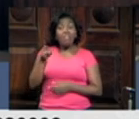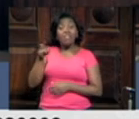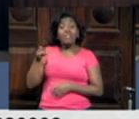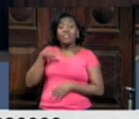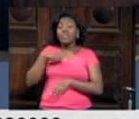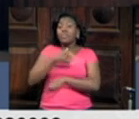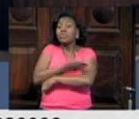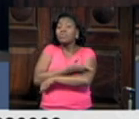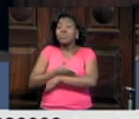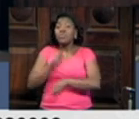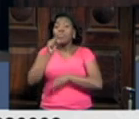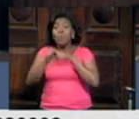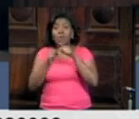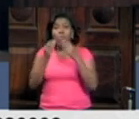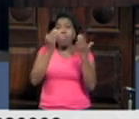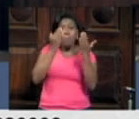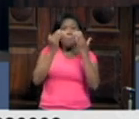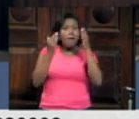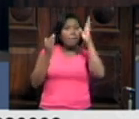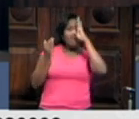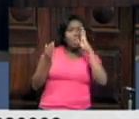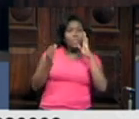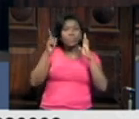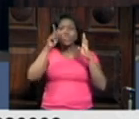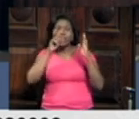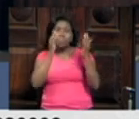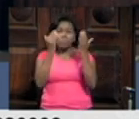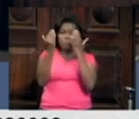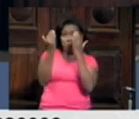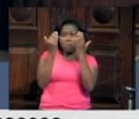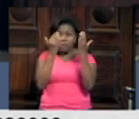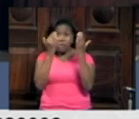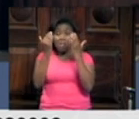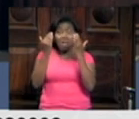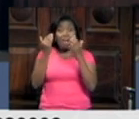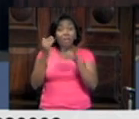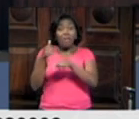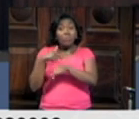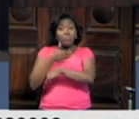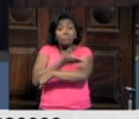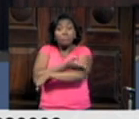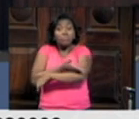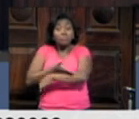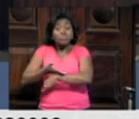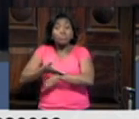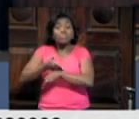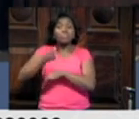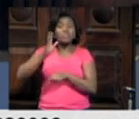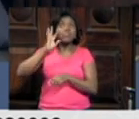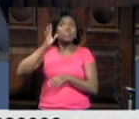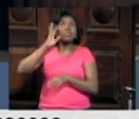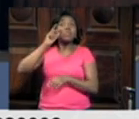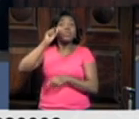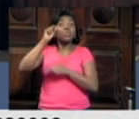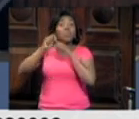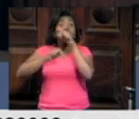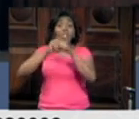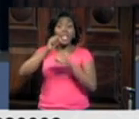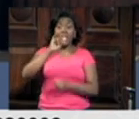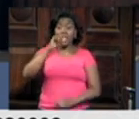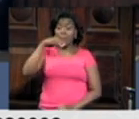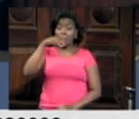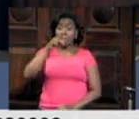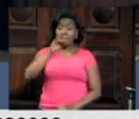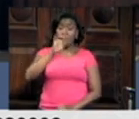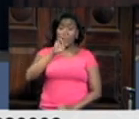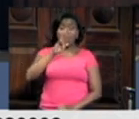de comparar o Brasil aos Estados Unidos. Eles têm como fonte de inspiração o imperialismo, o